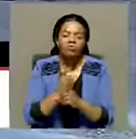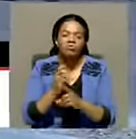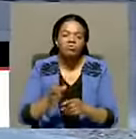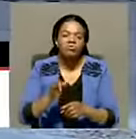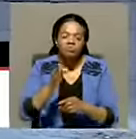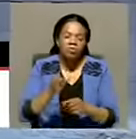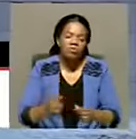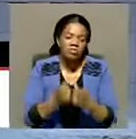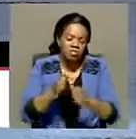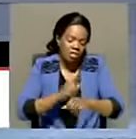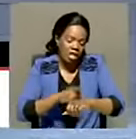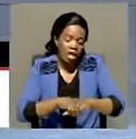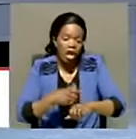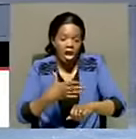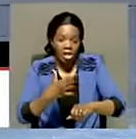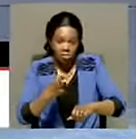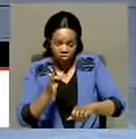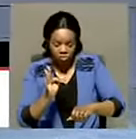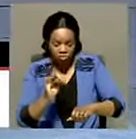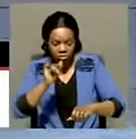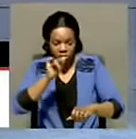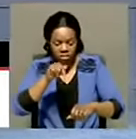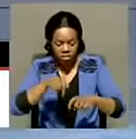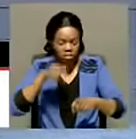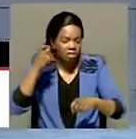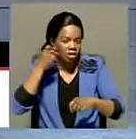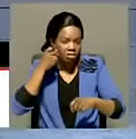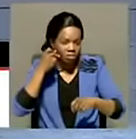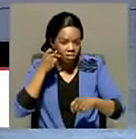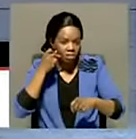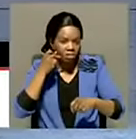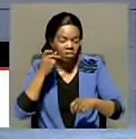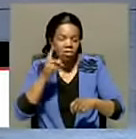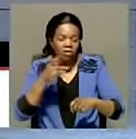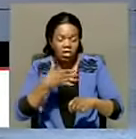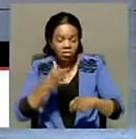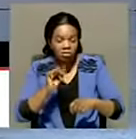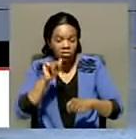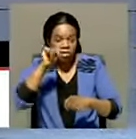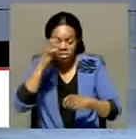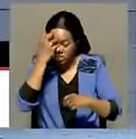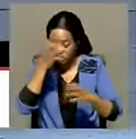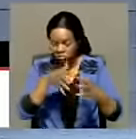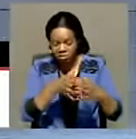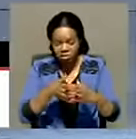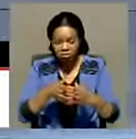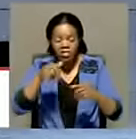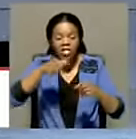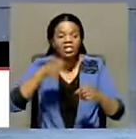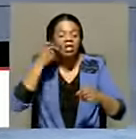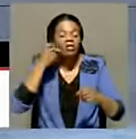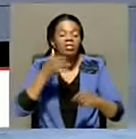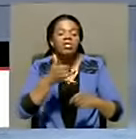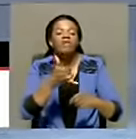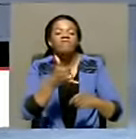Biden e João Lourenço, que deve acontecer hoje por volta das 14